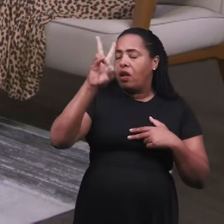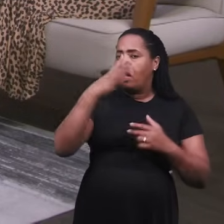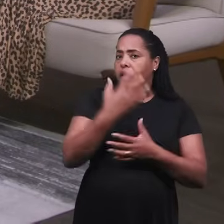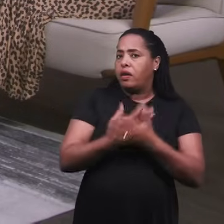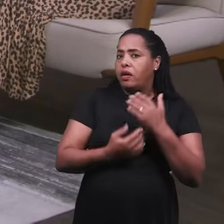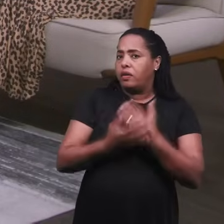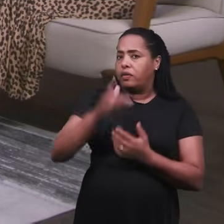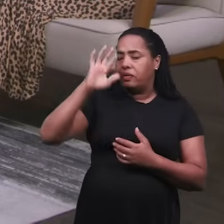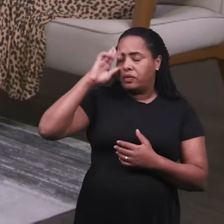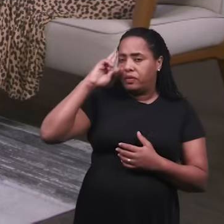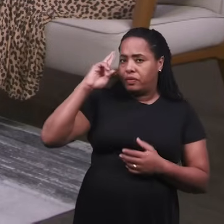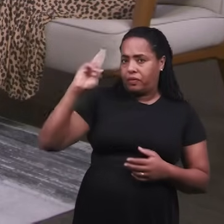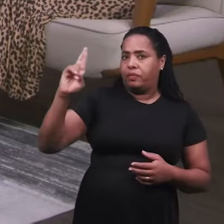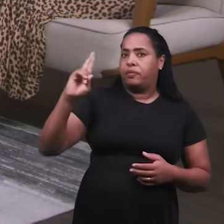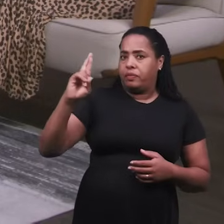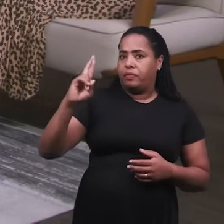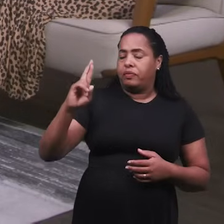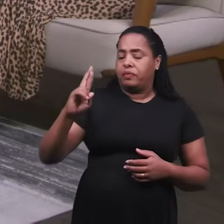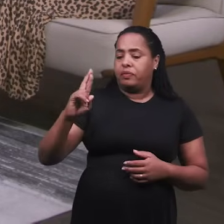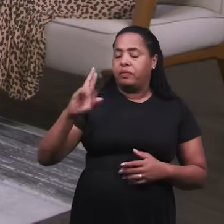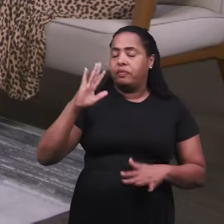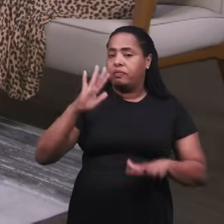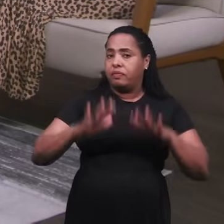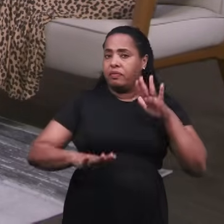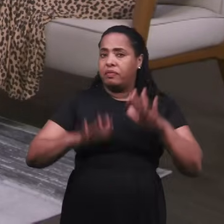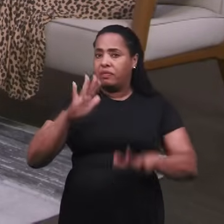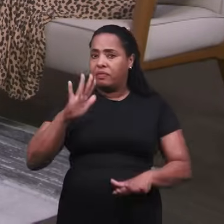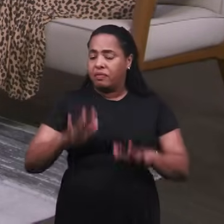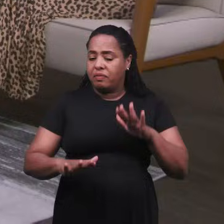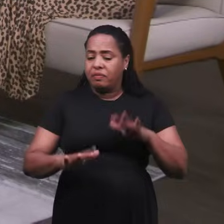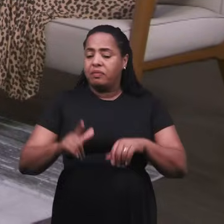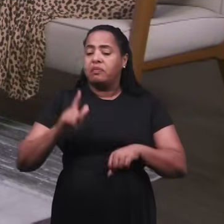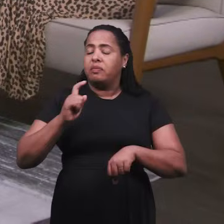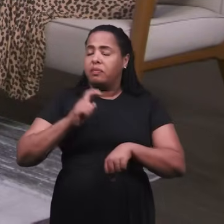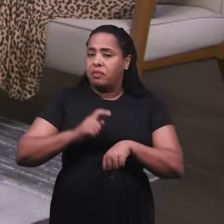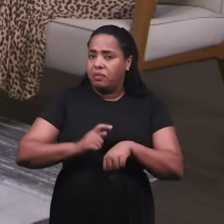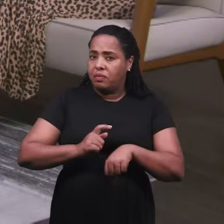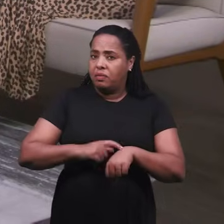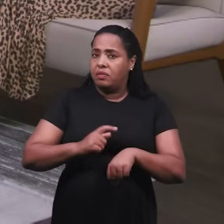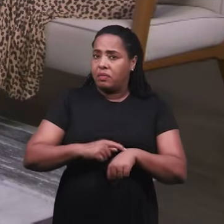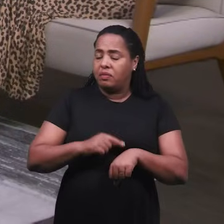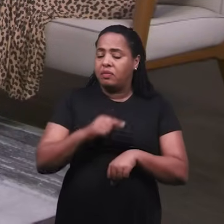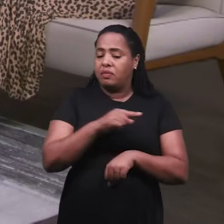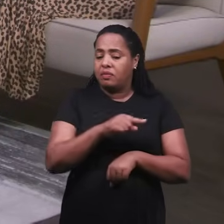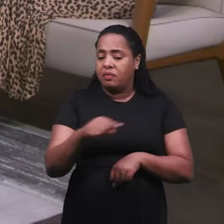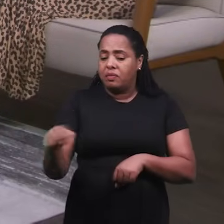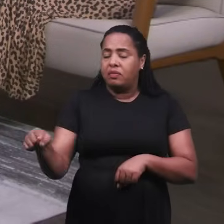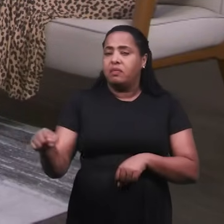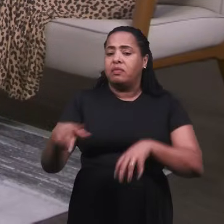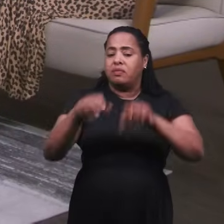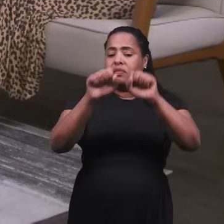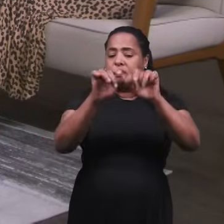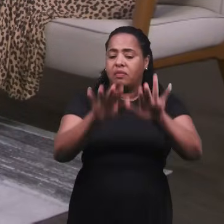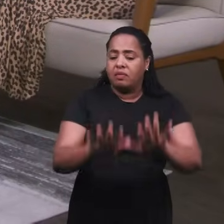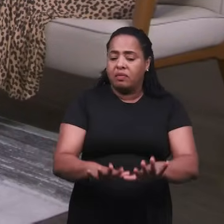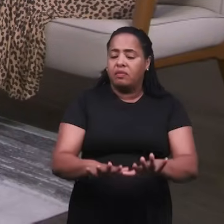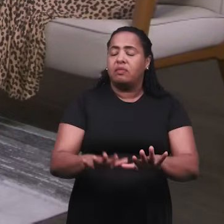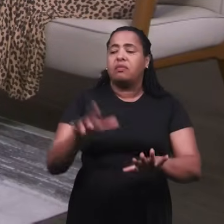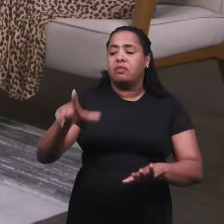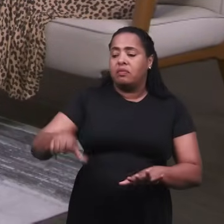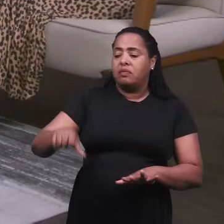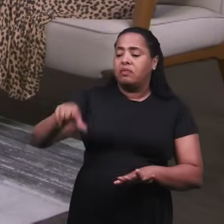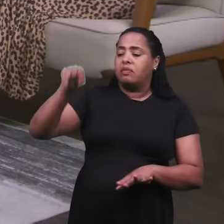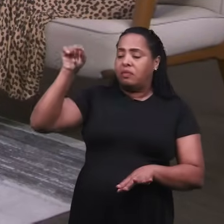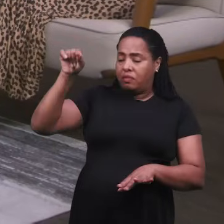para o Senhor. E muitas vezes é naquele momento que eles recebem a bênção, que eles